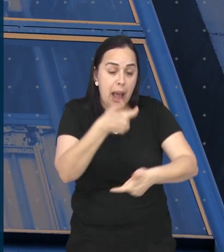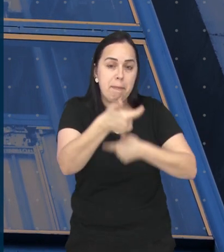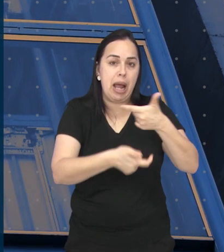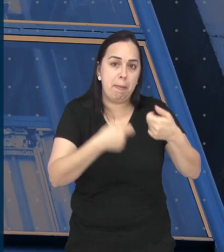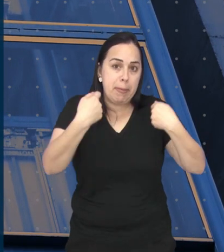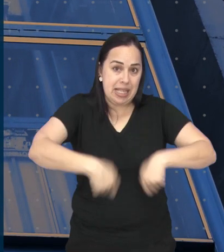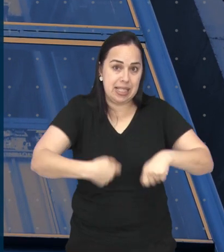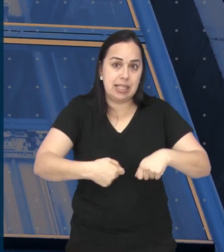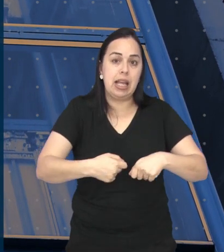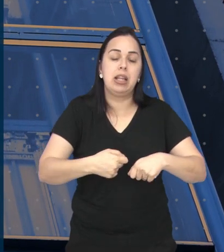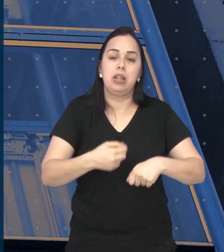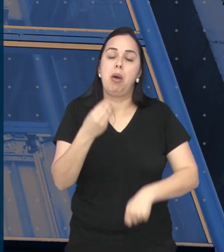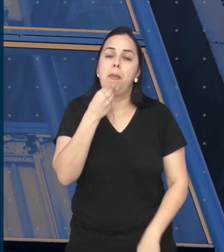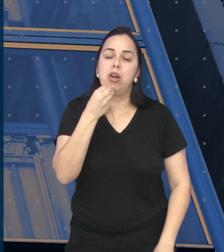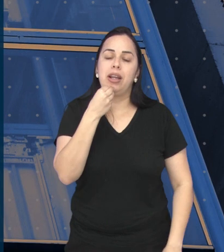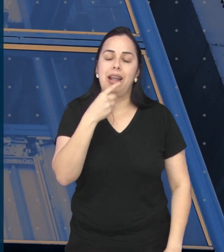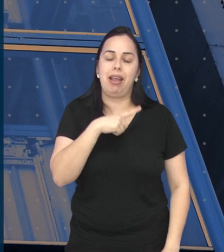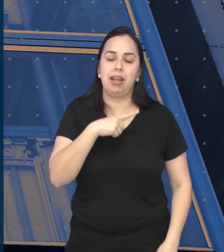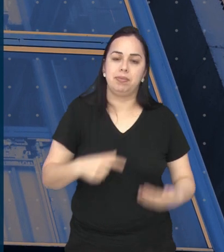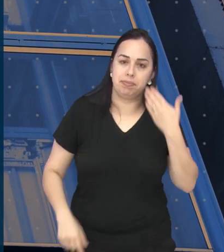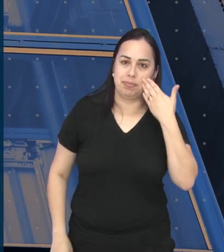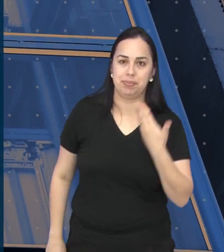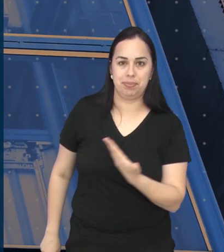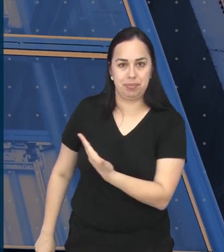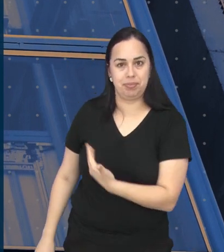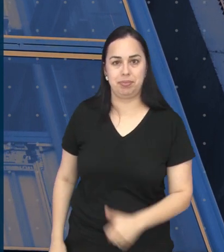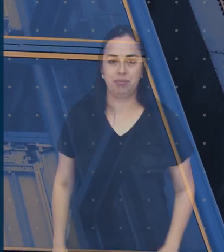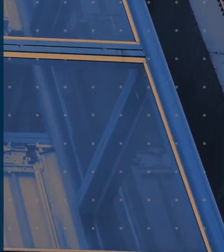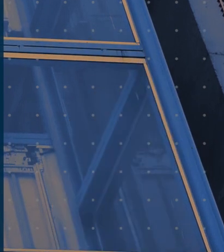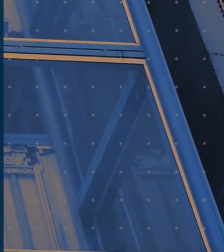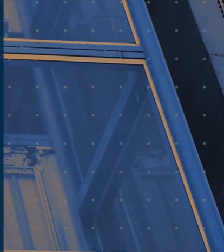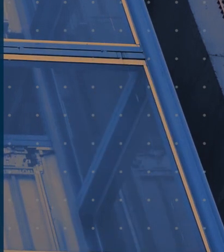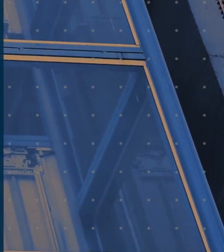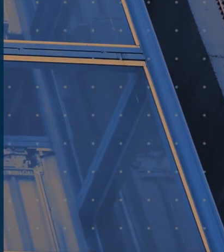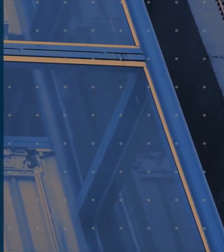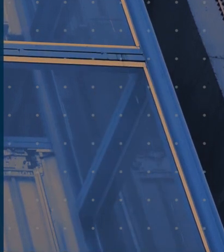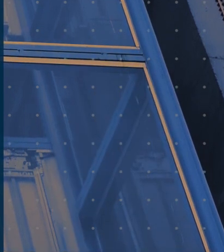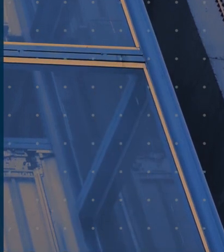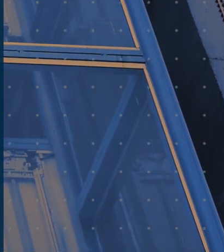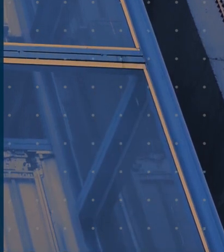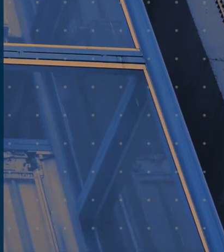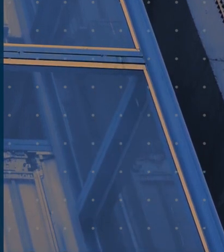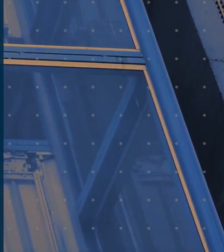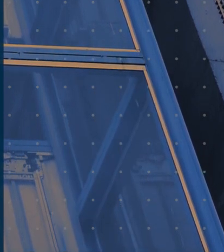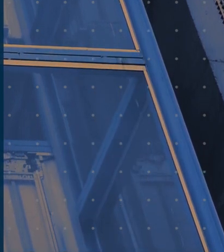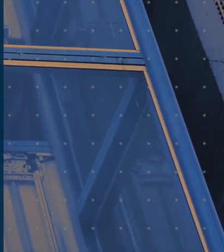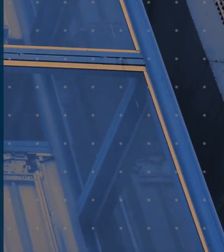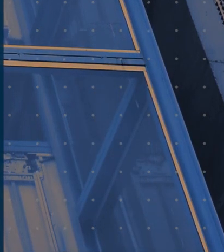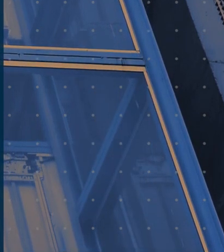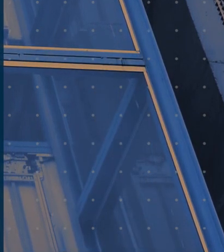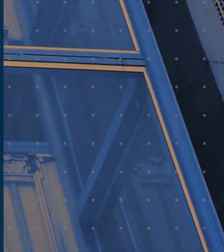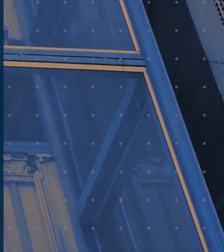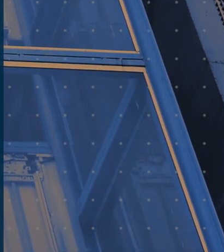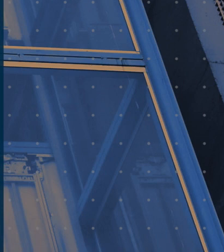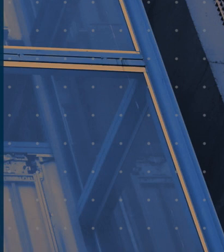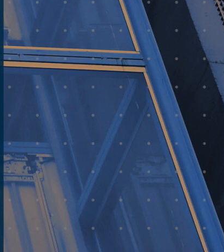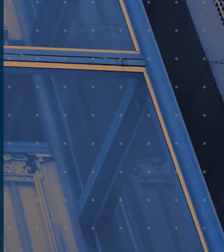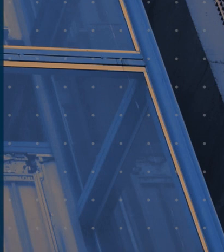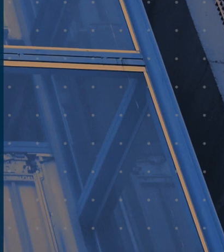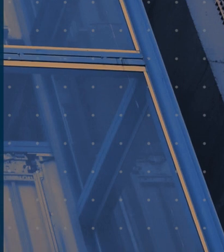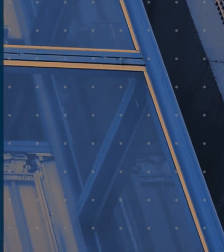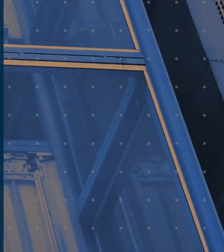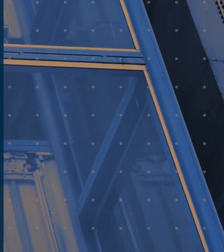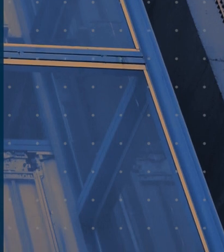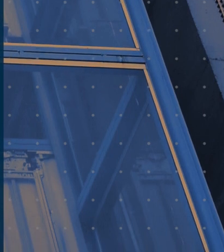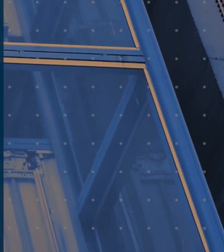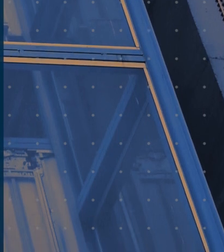São José dos Campos, tem oportunidades de emprego para açougueiro, agente de asseio e conservação, agente